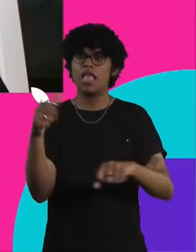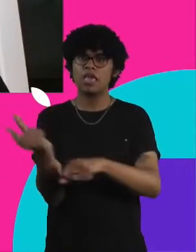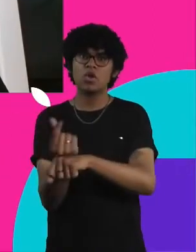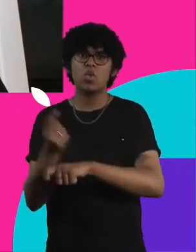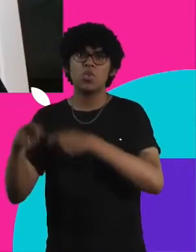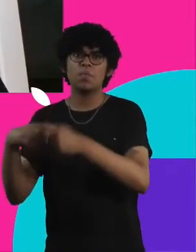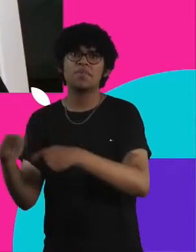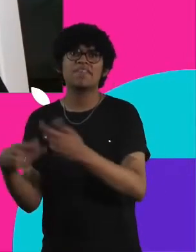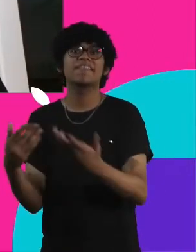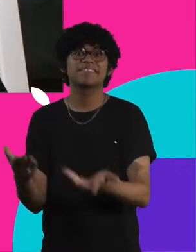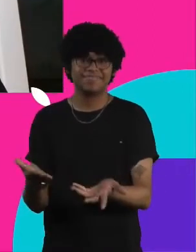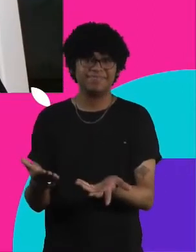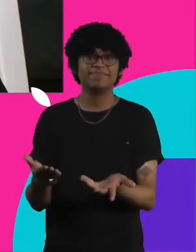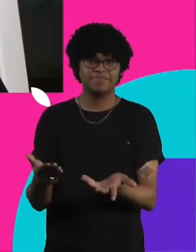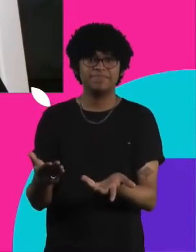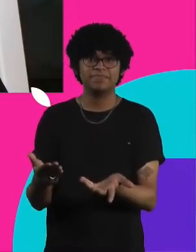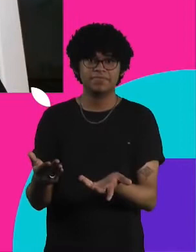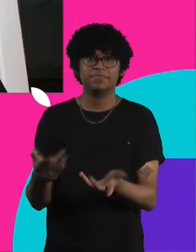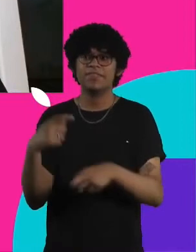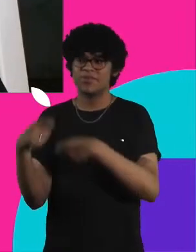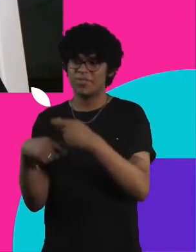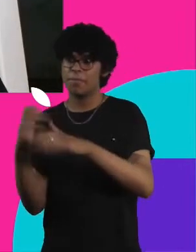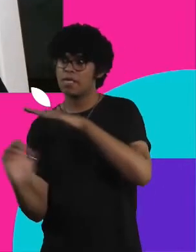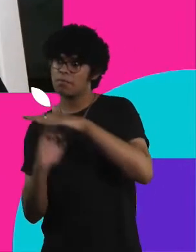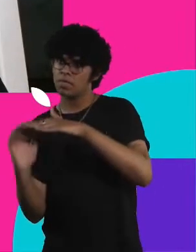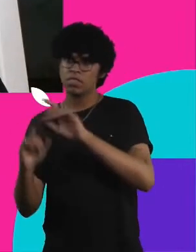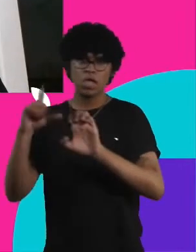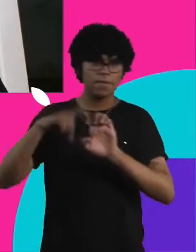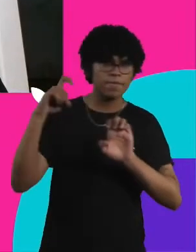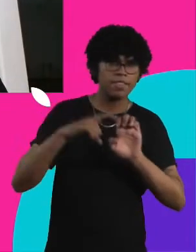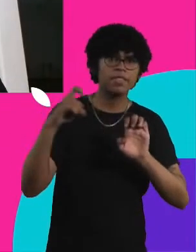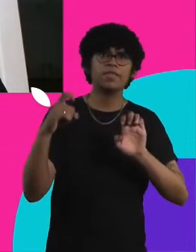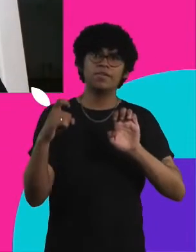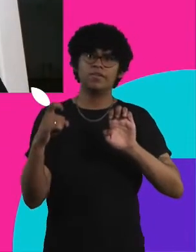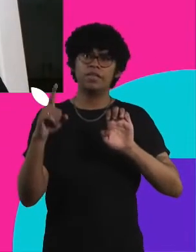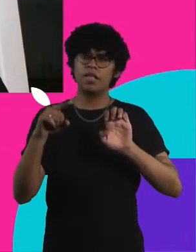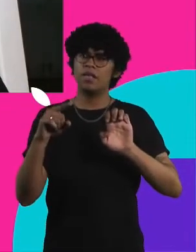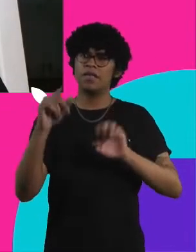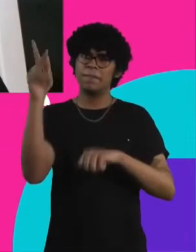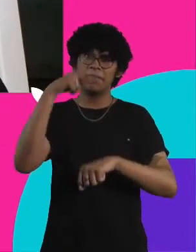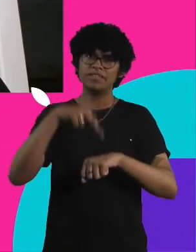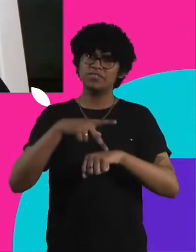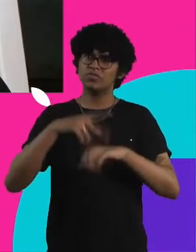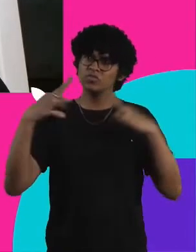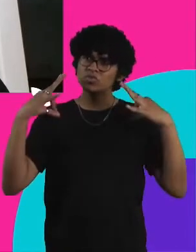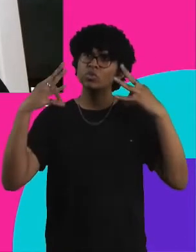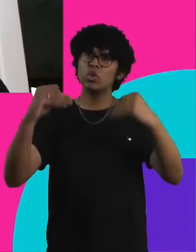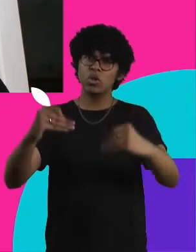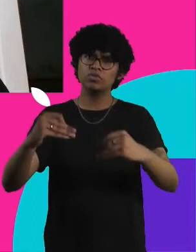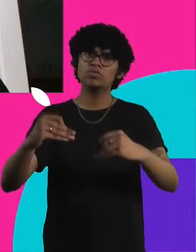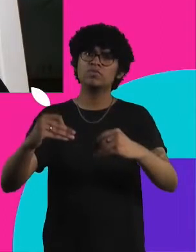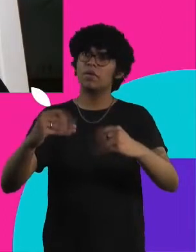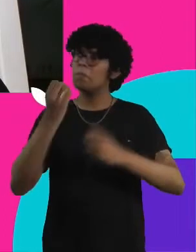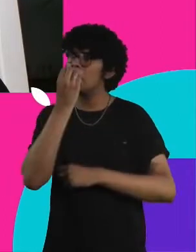economia, para os empresários, para os empreendedores, assim, para todo o país vai ser um benefício, para a